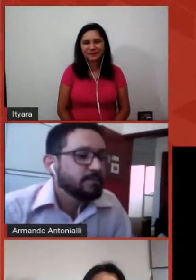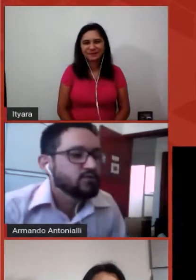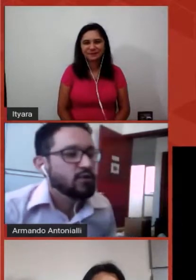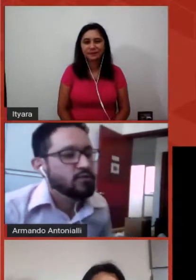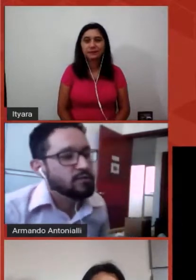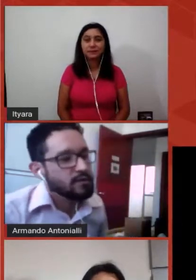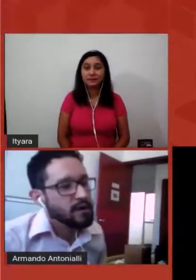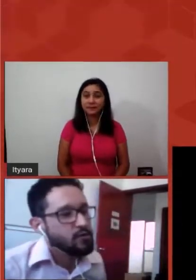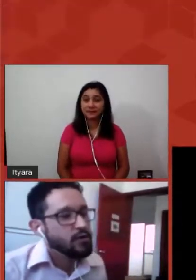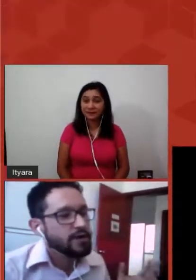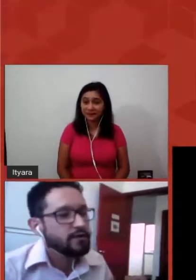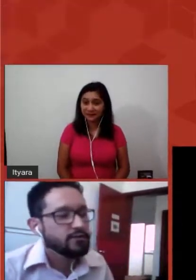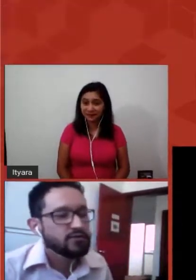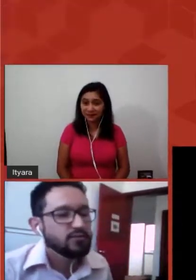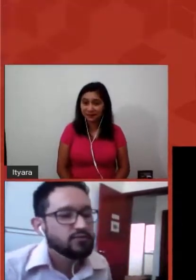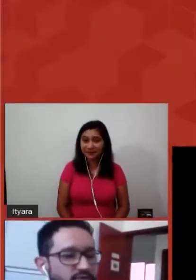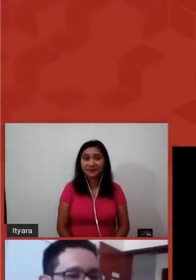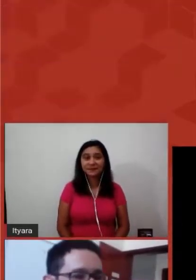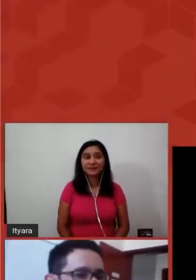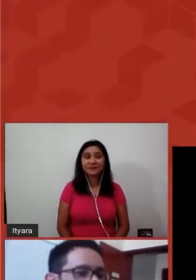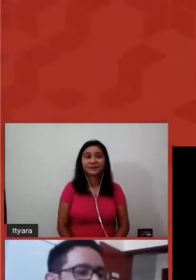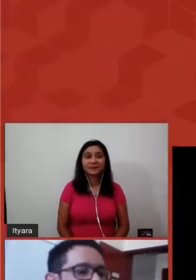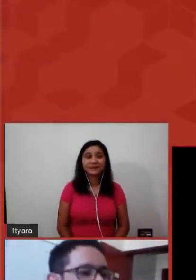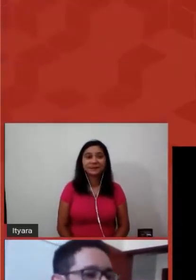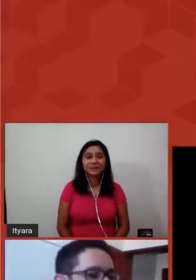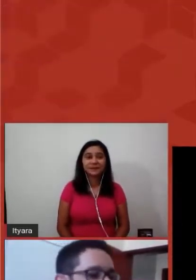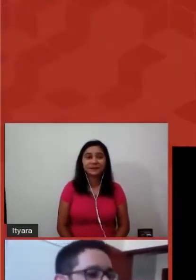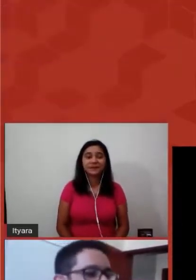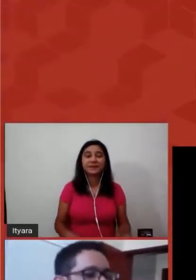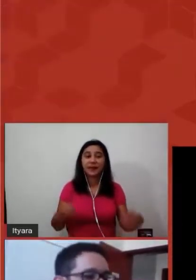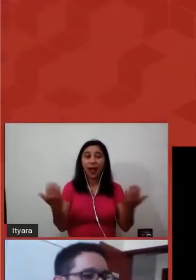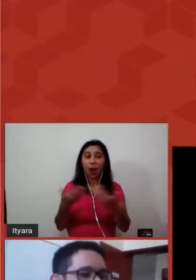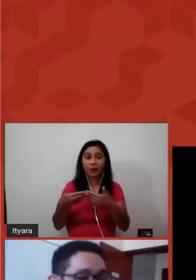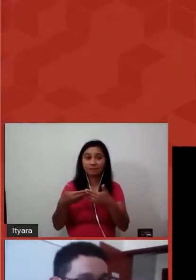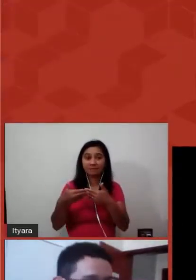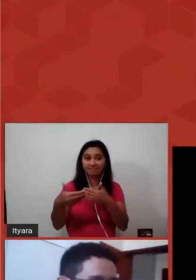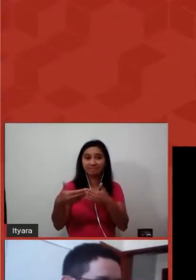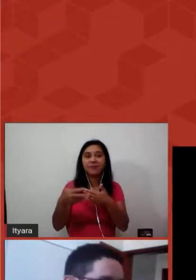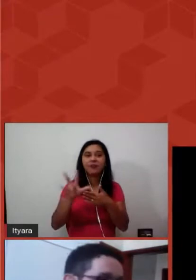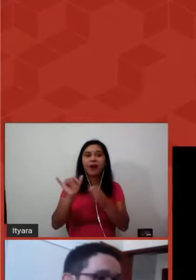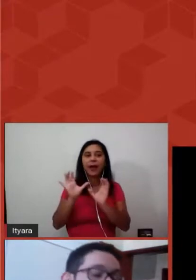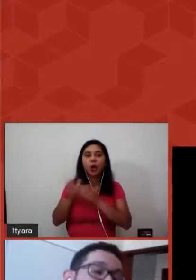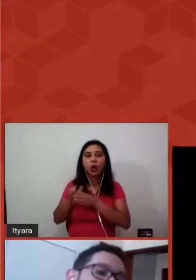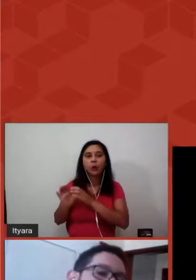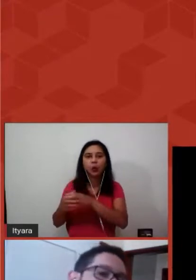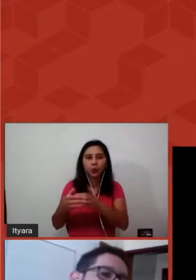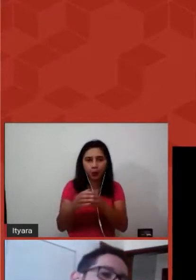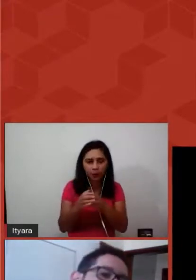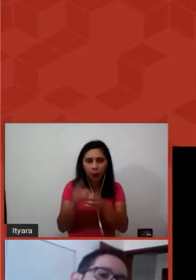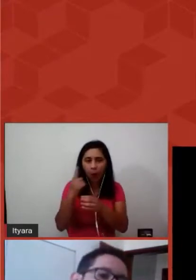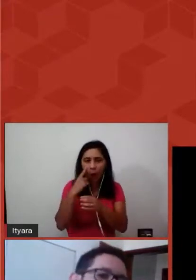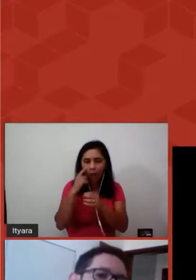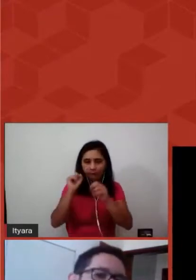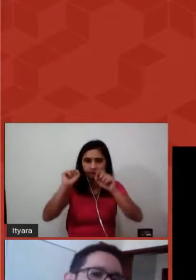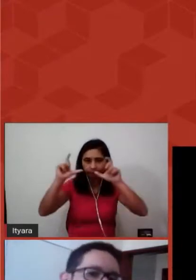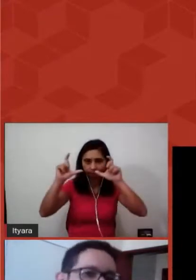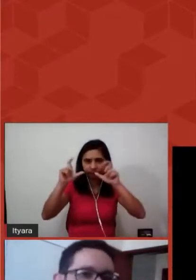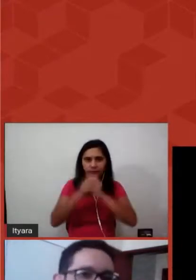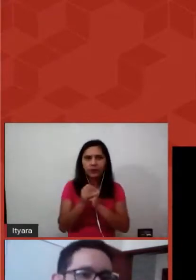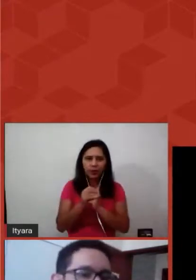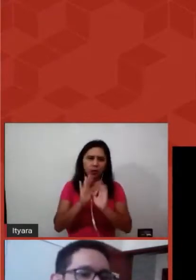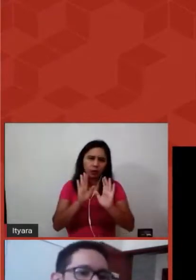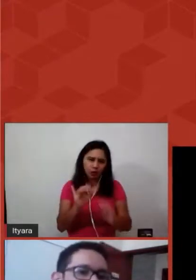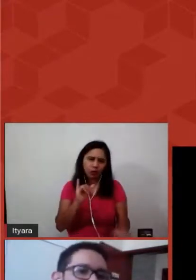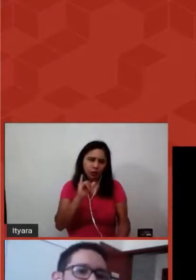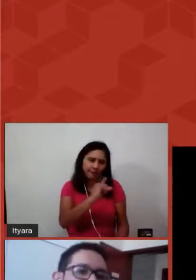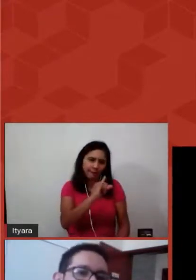E aí, pessoal, agora nós vamos, em instantes, seguir para os pequenos grupos. Chamar atenção o seguinte, né? Como eu disse para